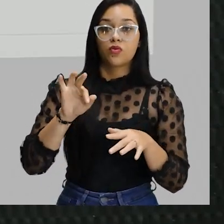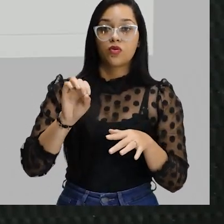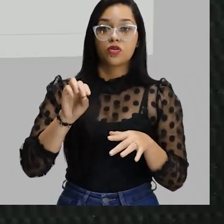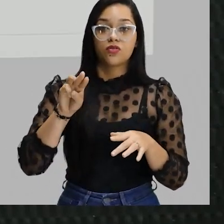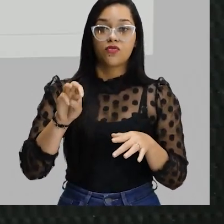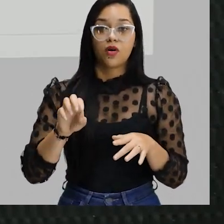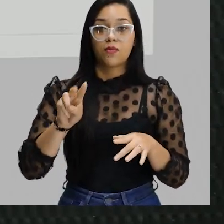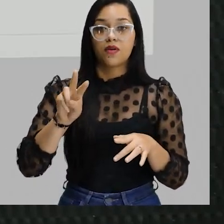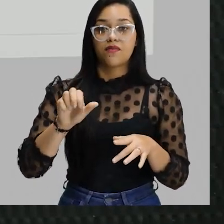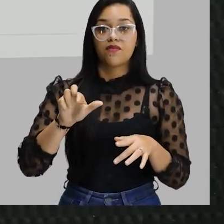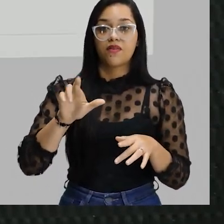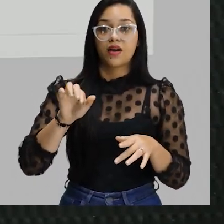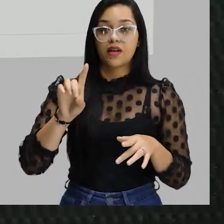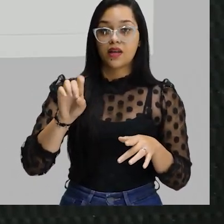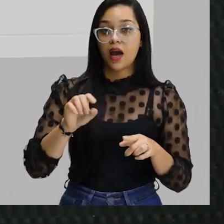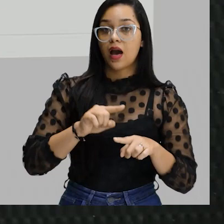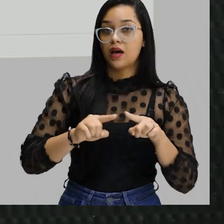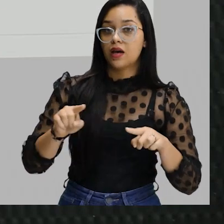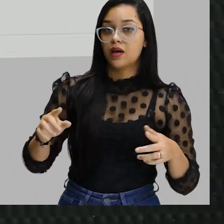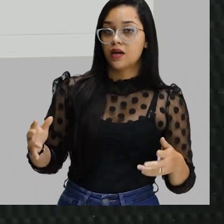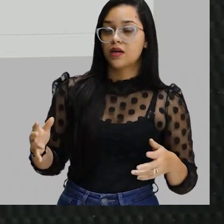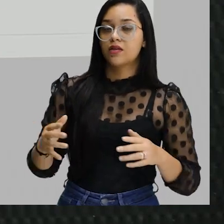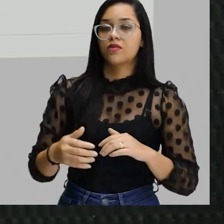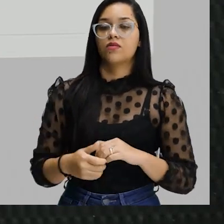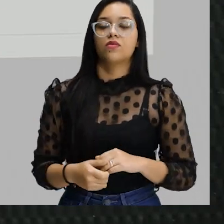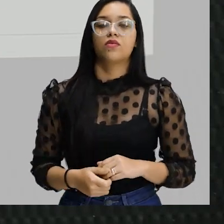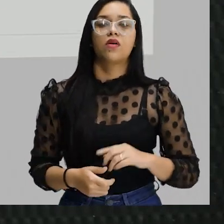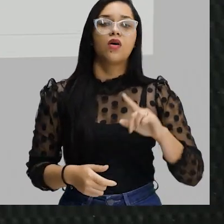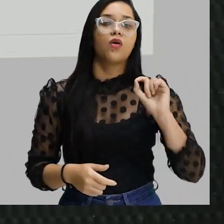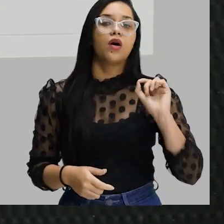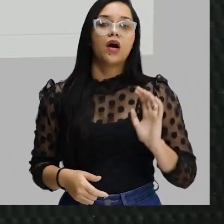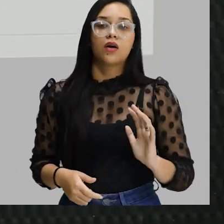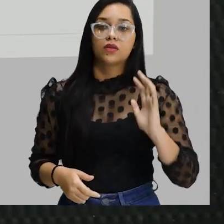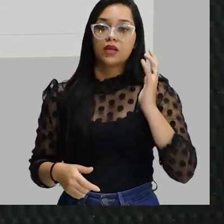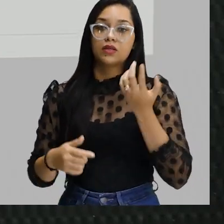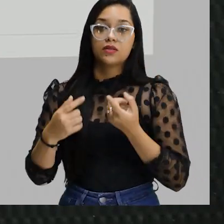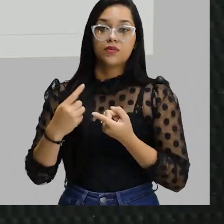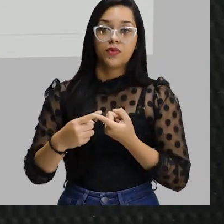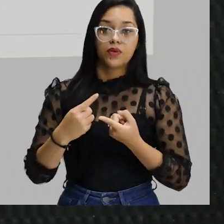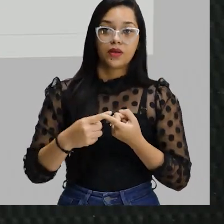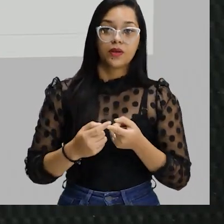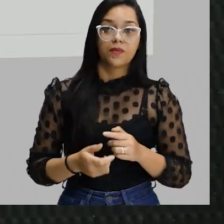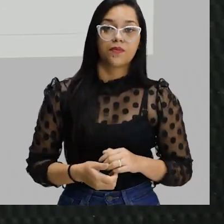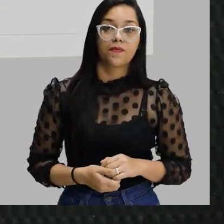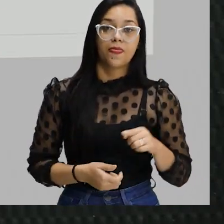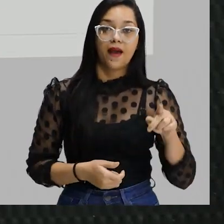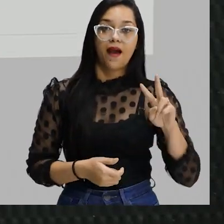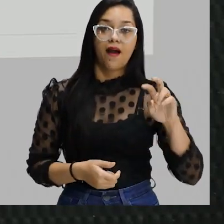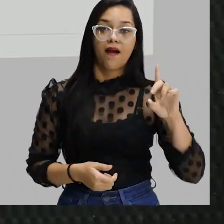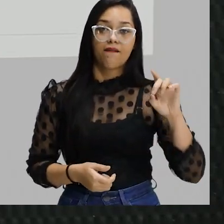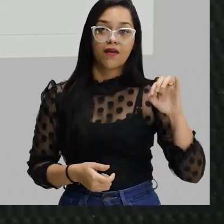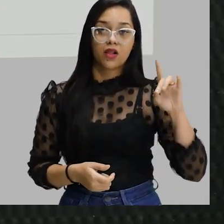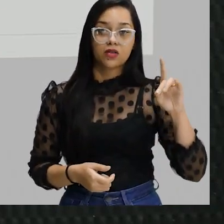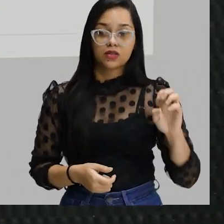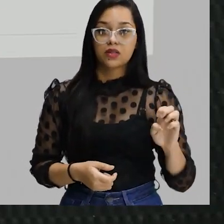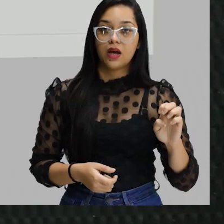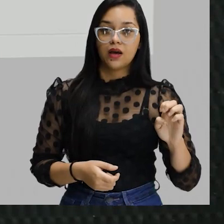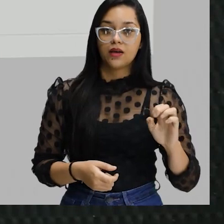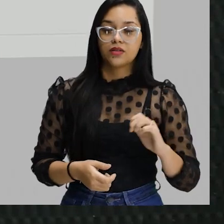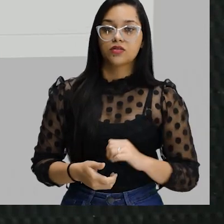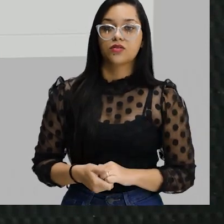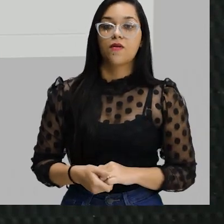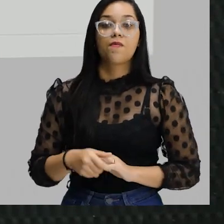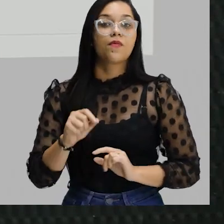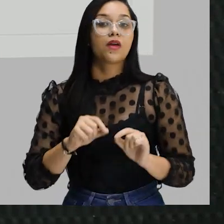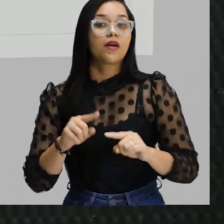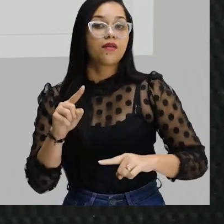uniformemente variável, ok? Isso acontece porque a velocidade